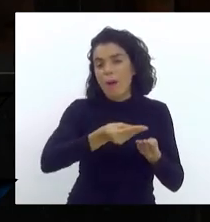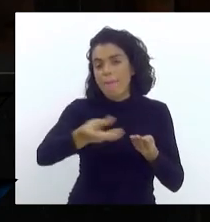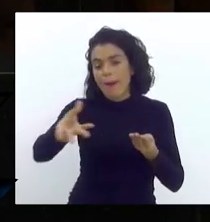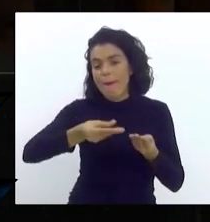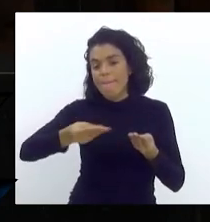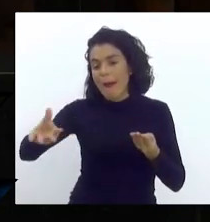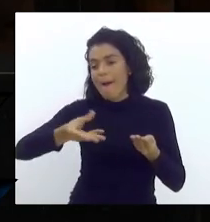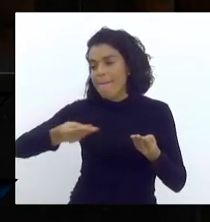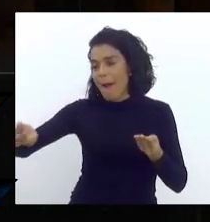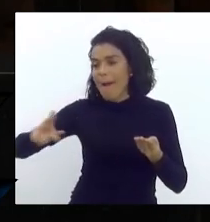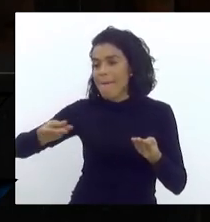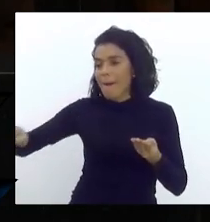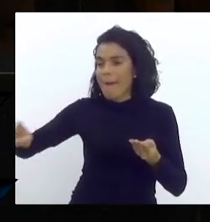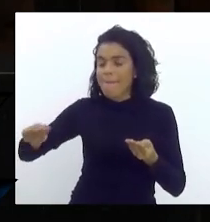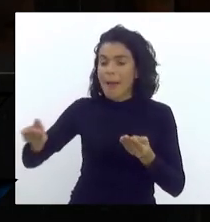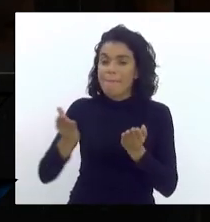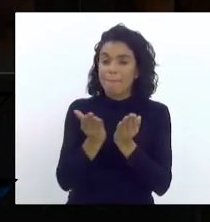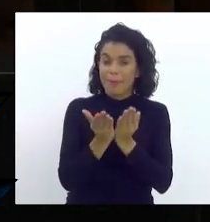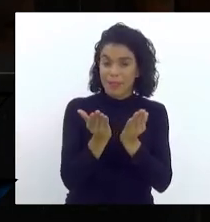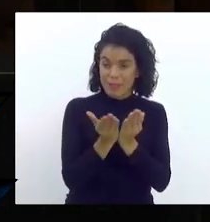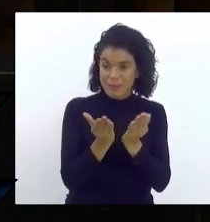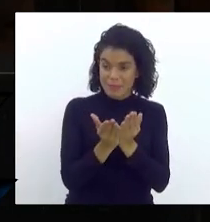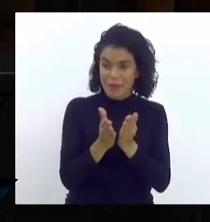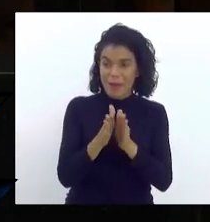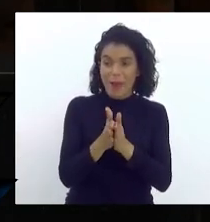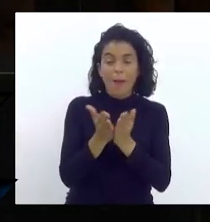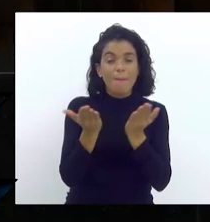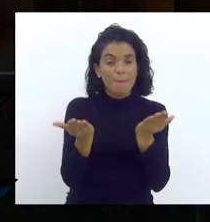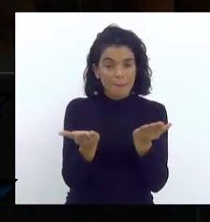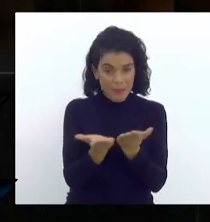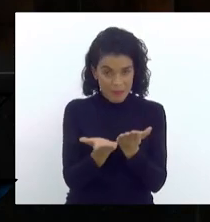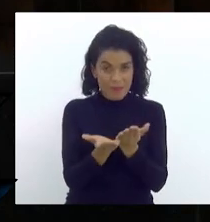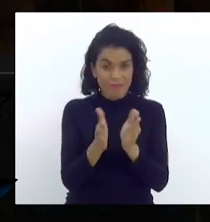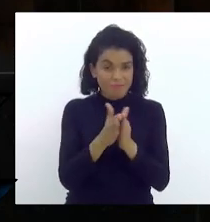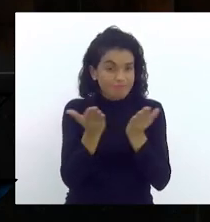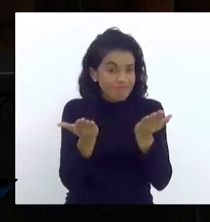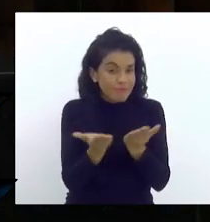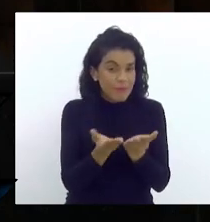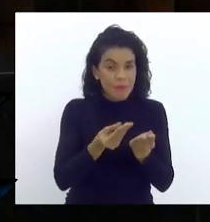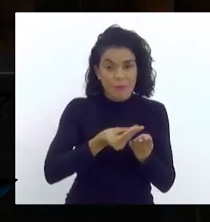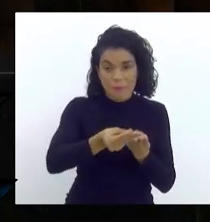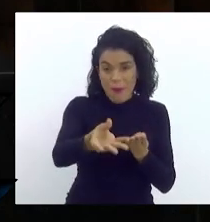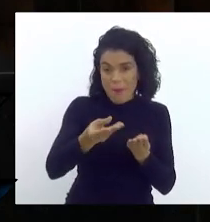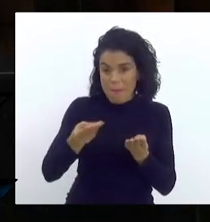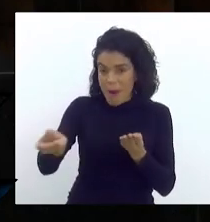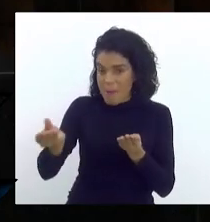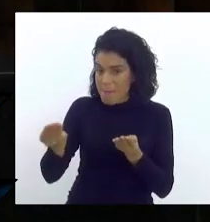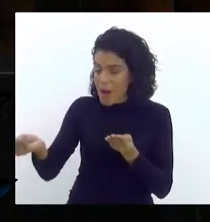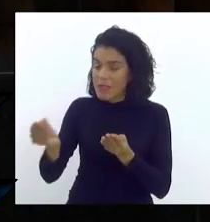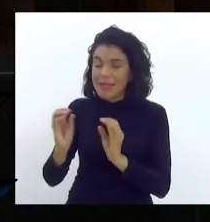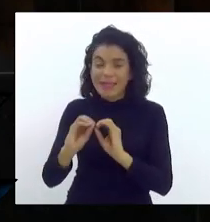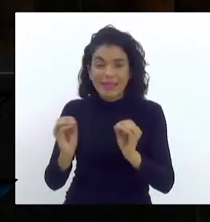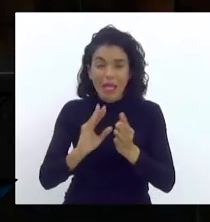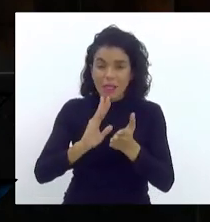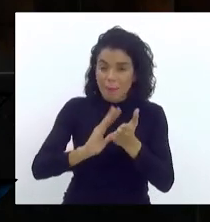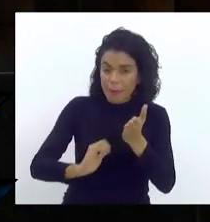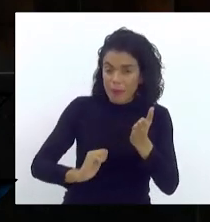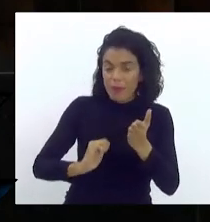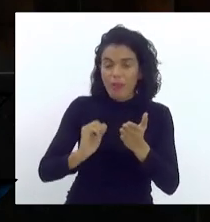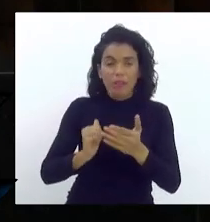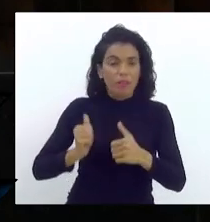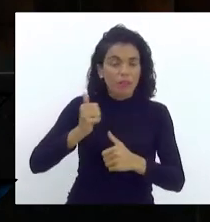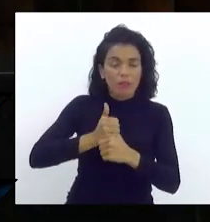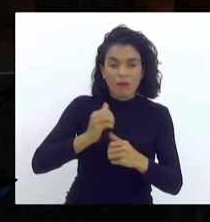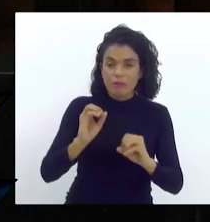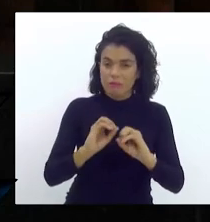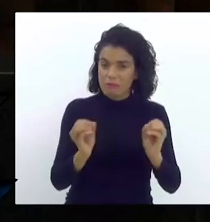pessoas, levar a Bíblia sem nenhuma parte espúria, conforme ela foi escrita no